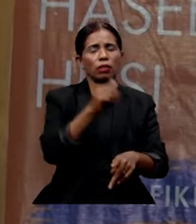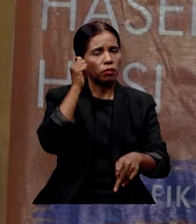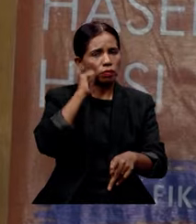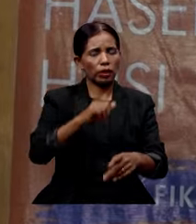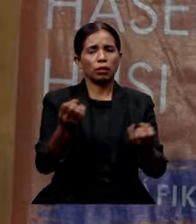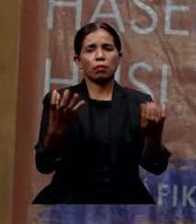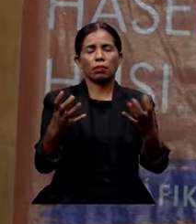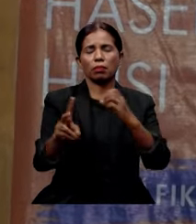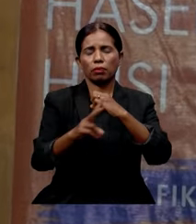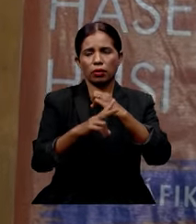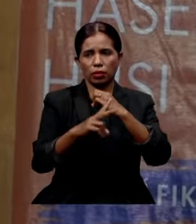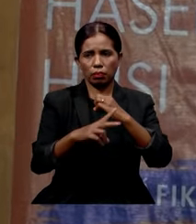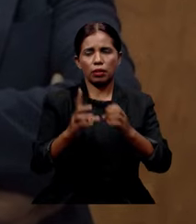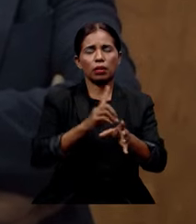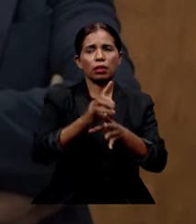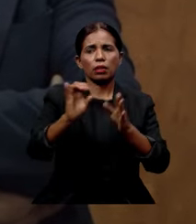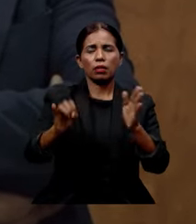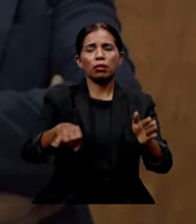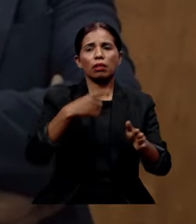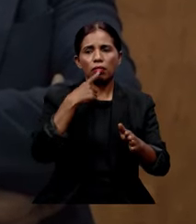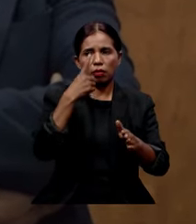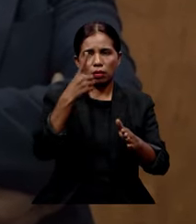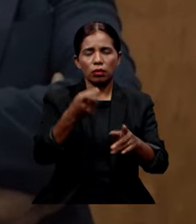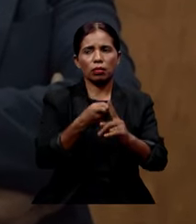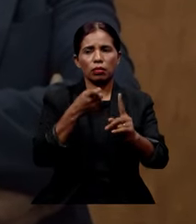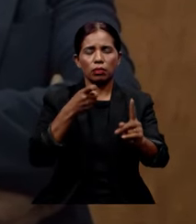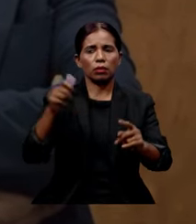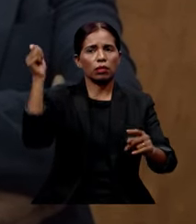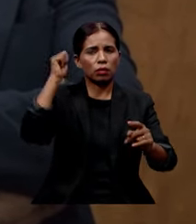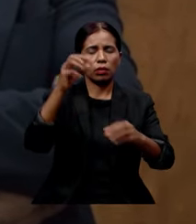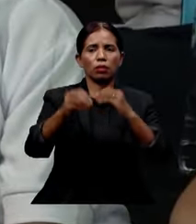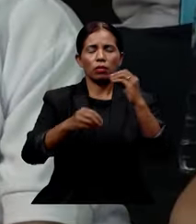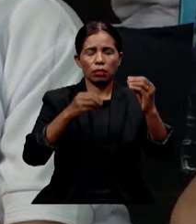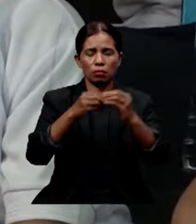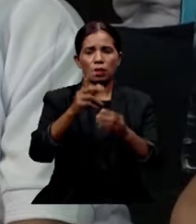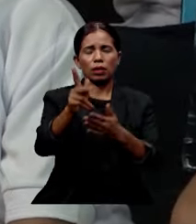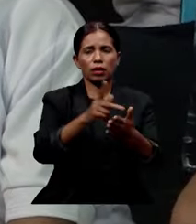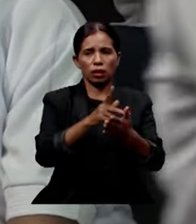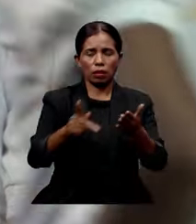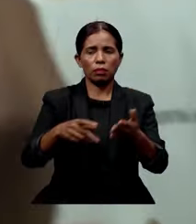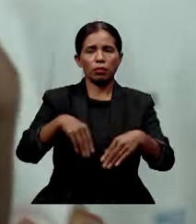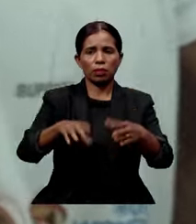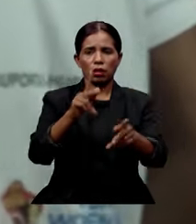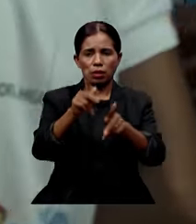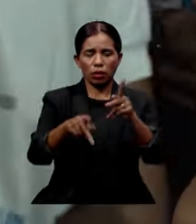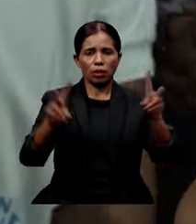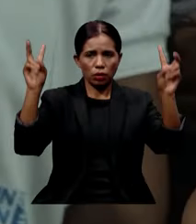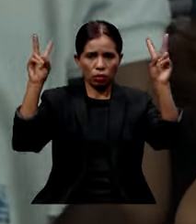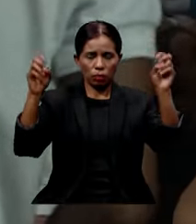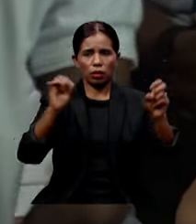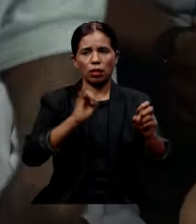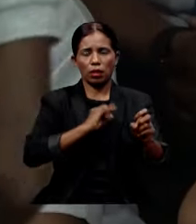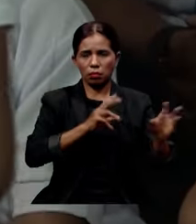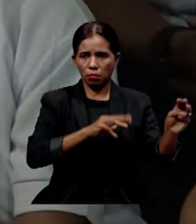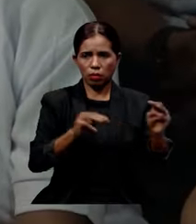maxa vítima. Diretora de SMP, hato questão ne, li husi campanha com ba crime tráfico humano, o tema, hama autor ba